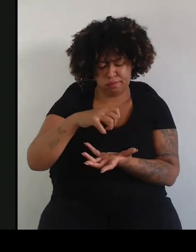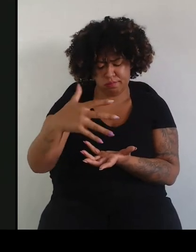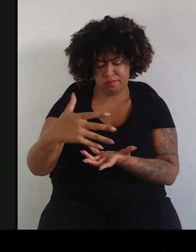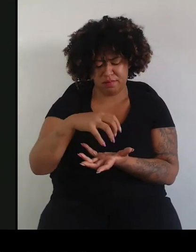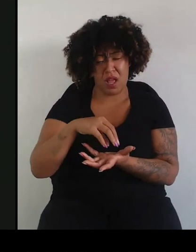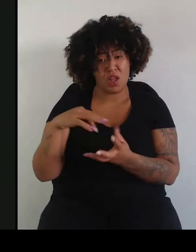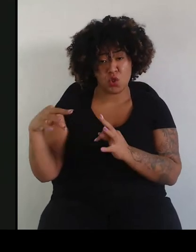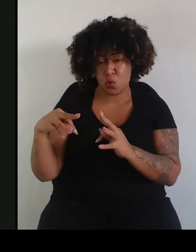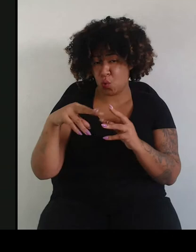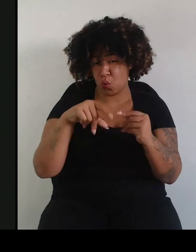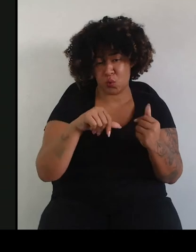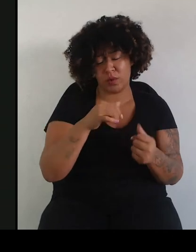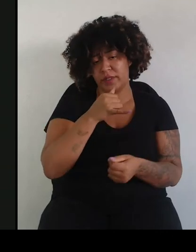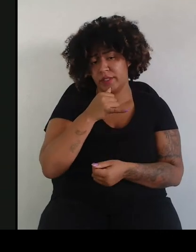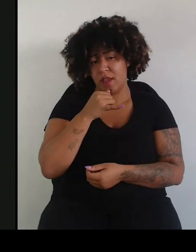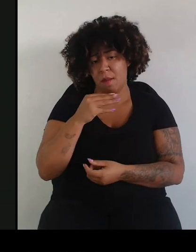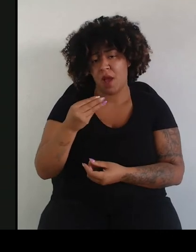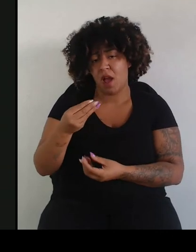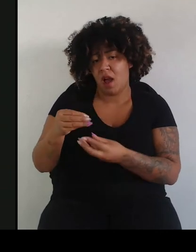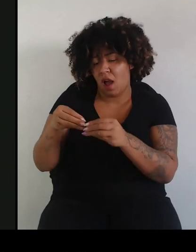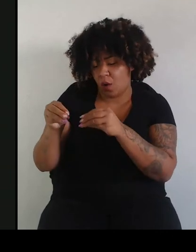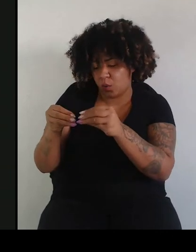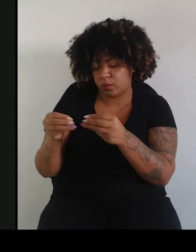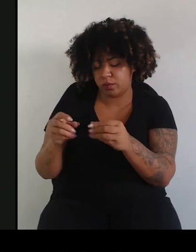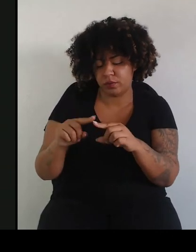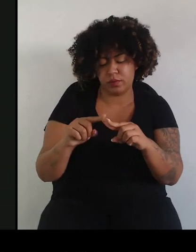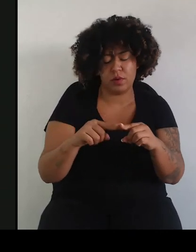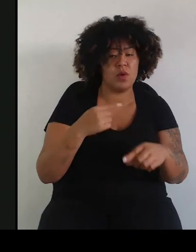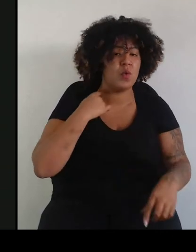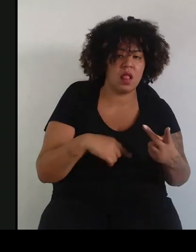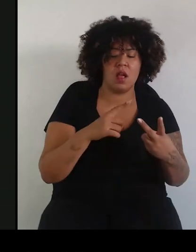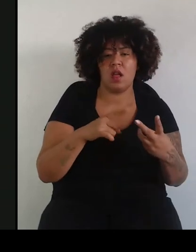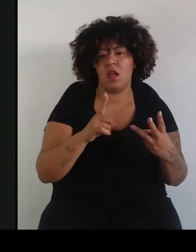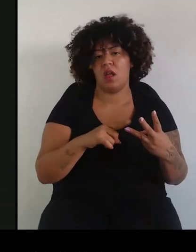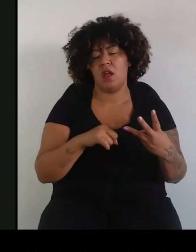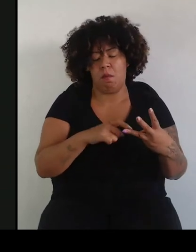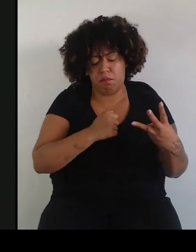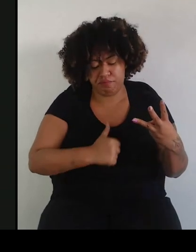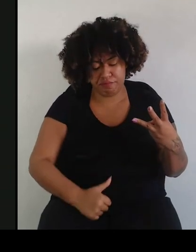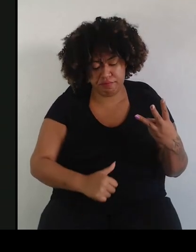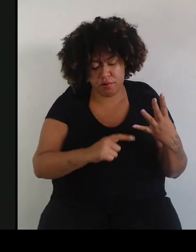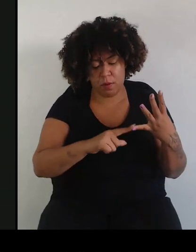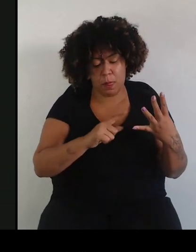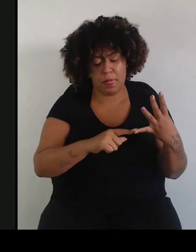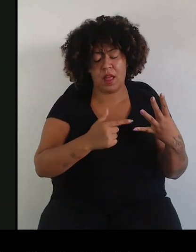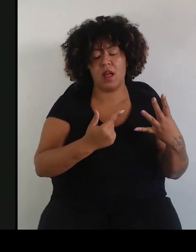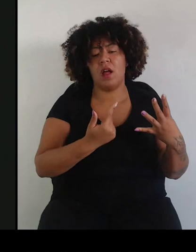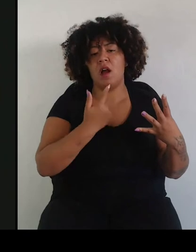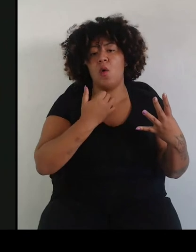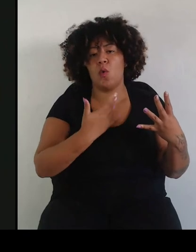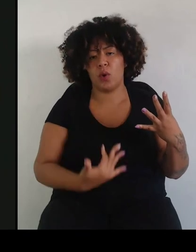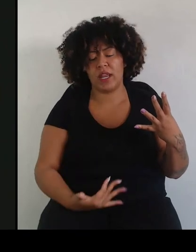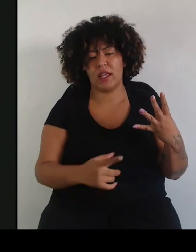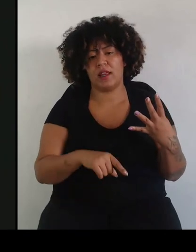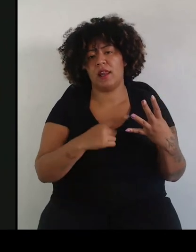algodão lixo urina fezes sangue menstrual